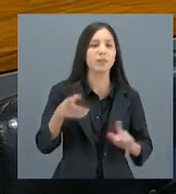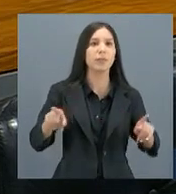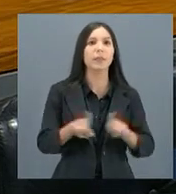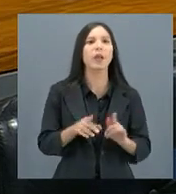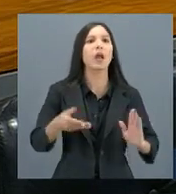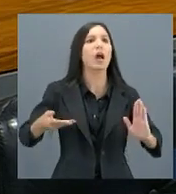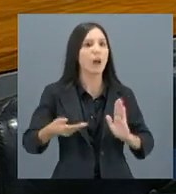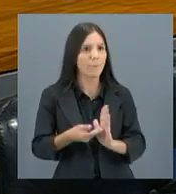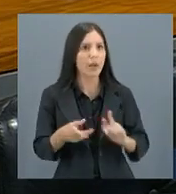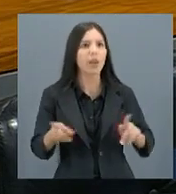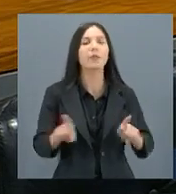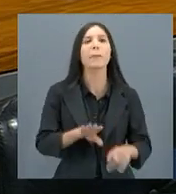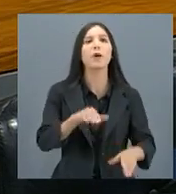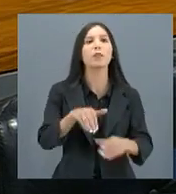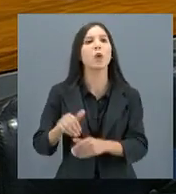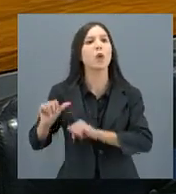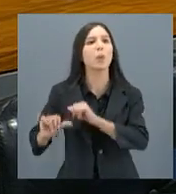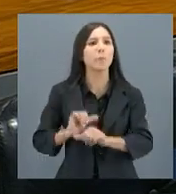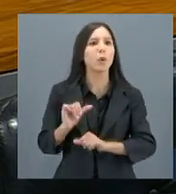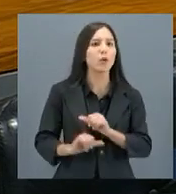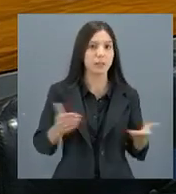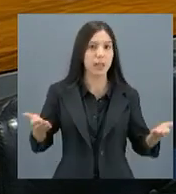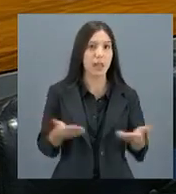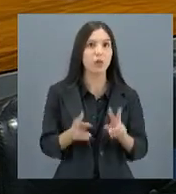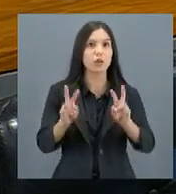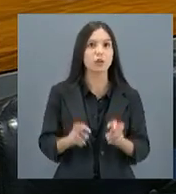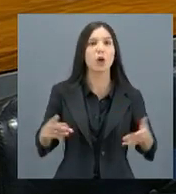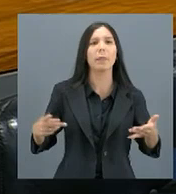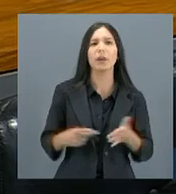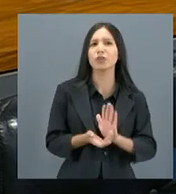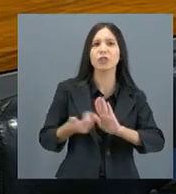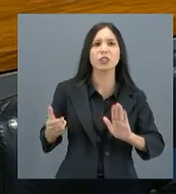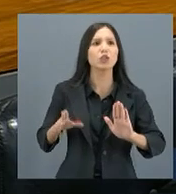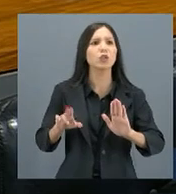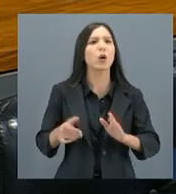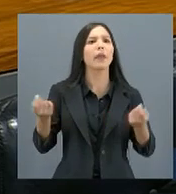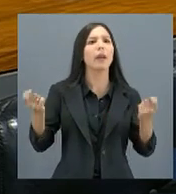nós mudamos aqui, diga-se de passagem, tirando o cassino online,